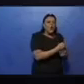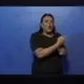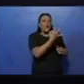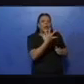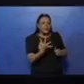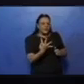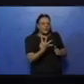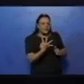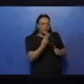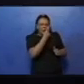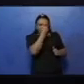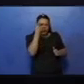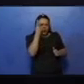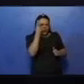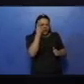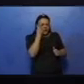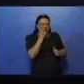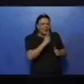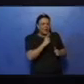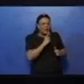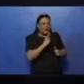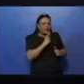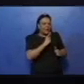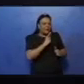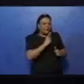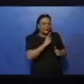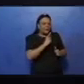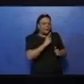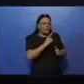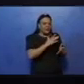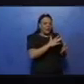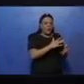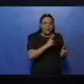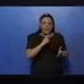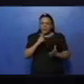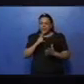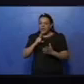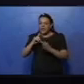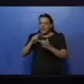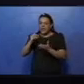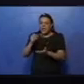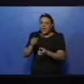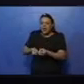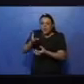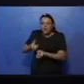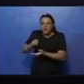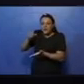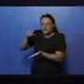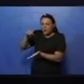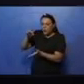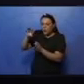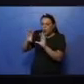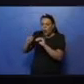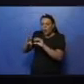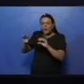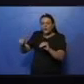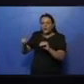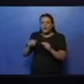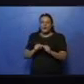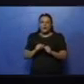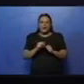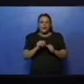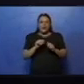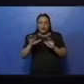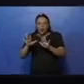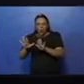um argumento que comprova que há comprovação de dados. A relação entre causa e consequência. É